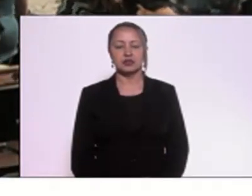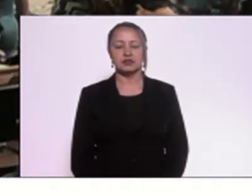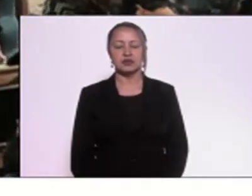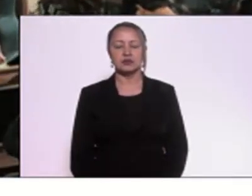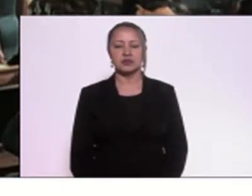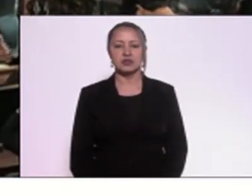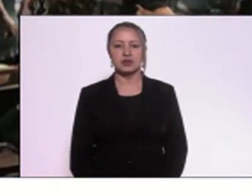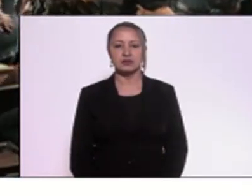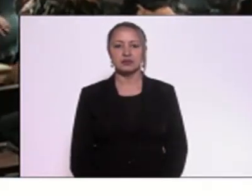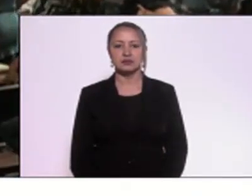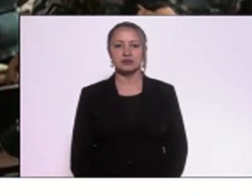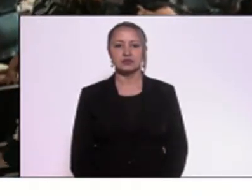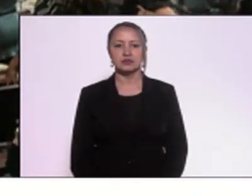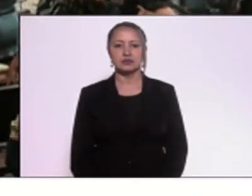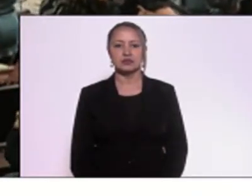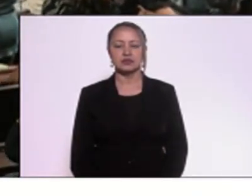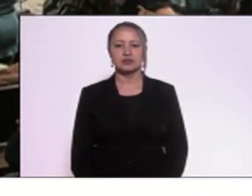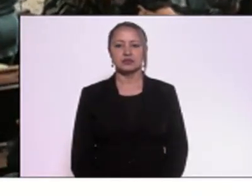Portanto,